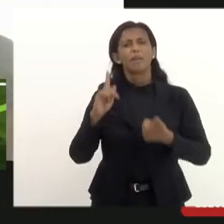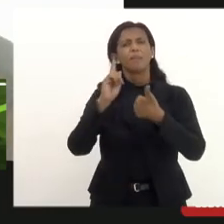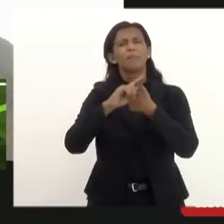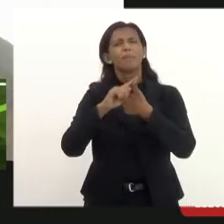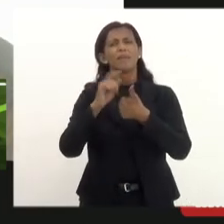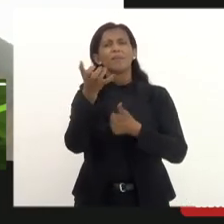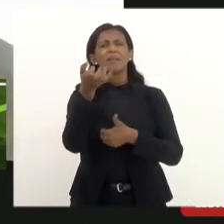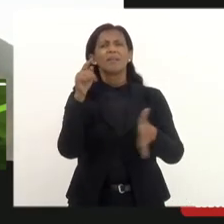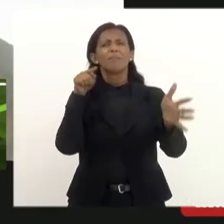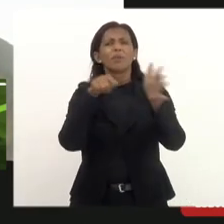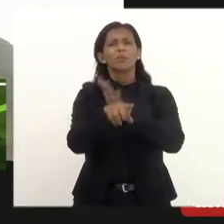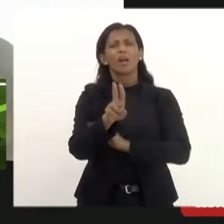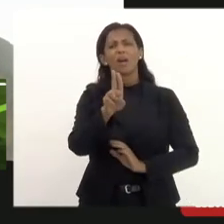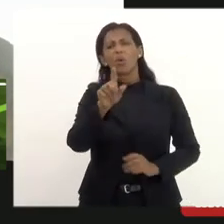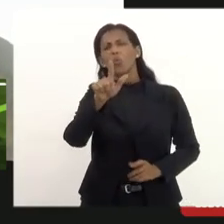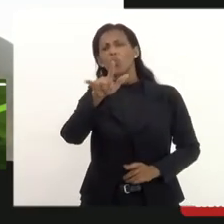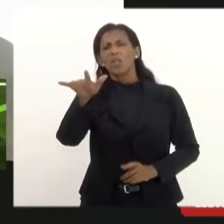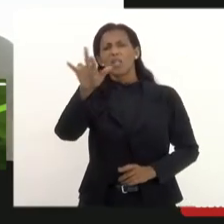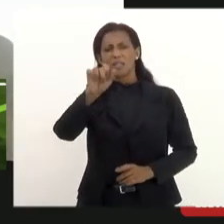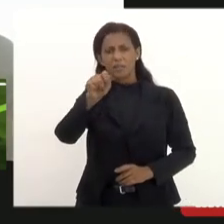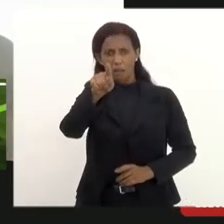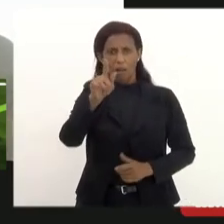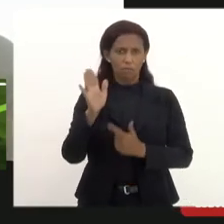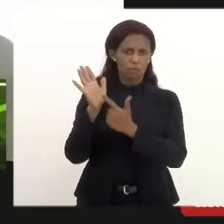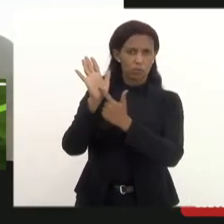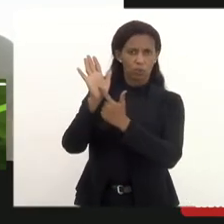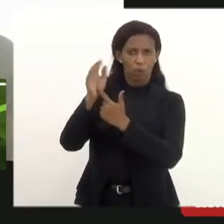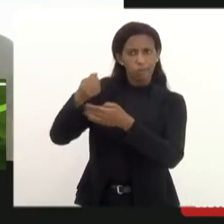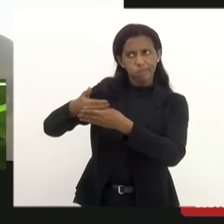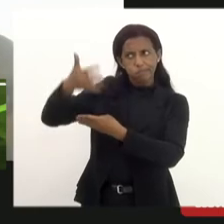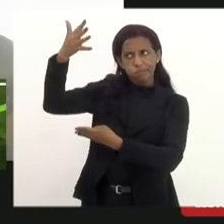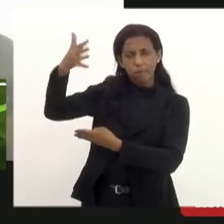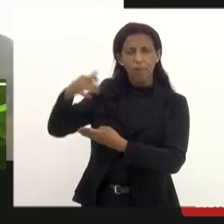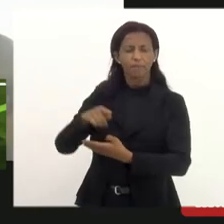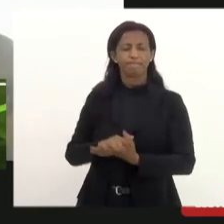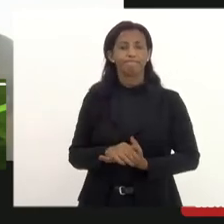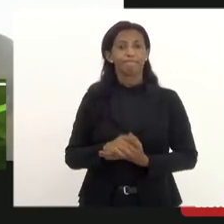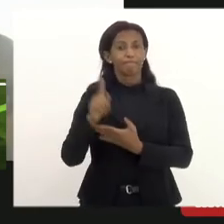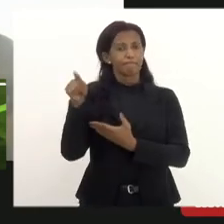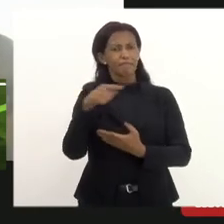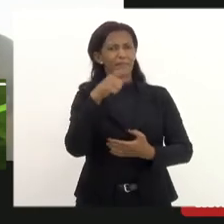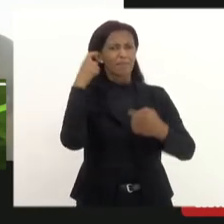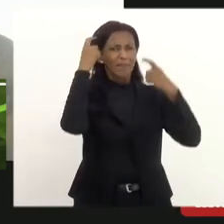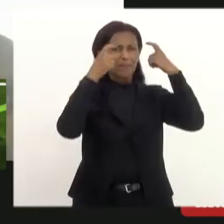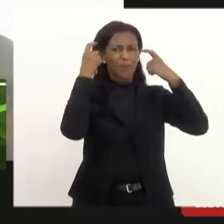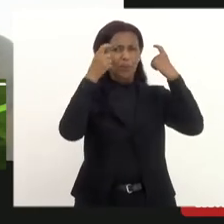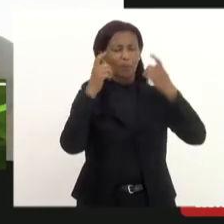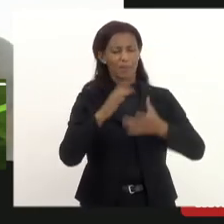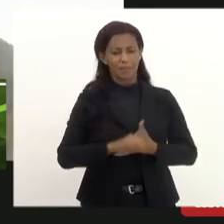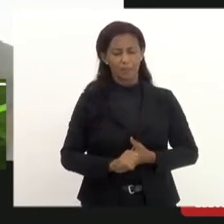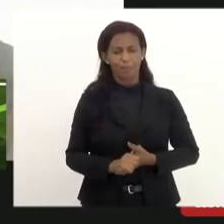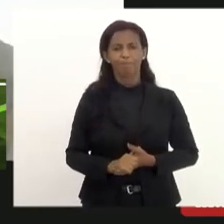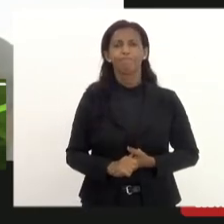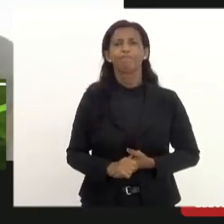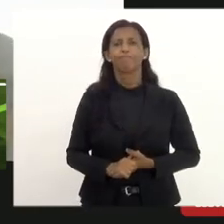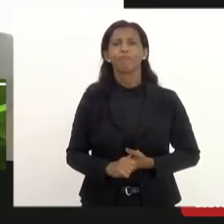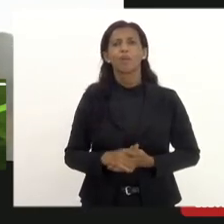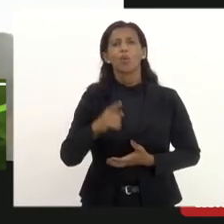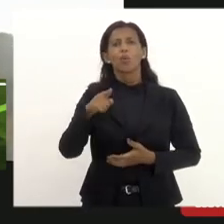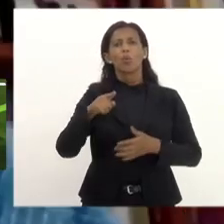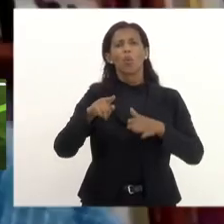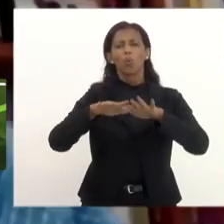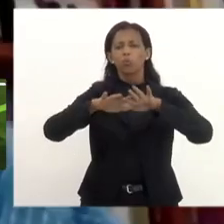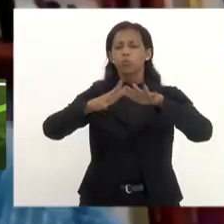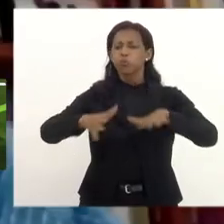perguntar ao doutor Ulisses, parabenizar a apresentação dele, e saber, voltando à minha preocupação com a base aérea marítima, né,